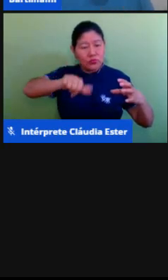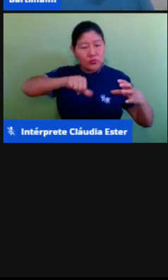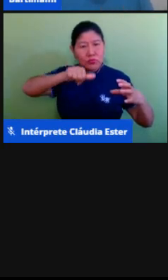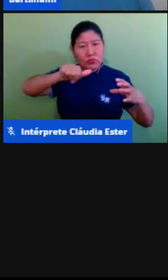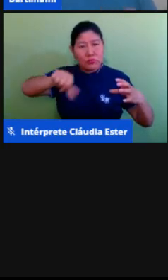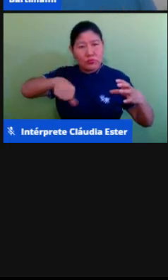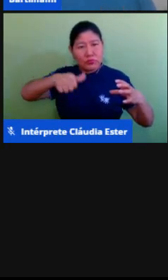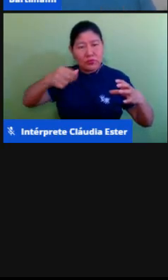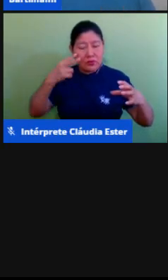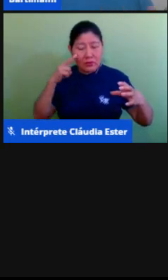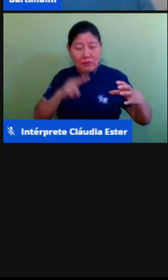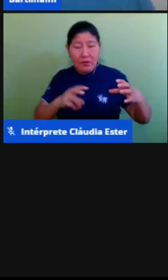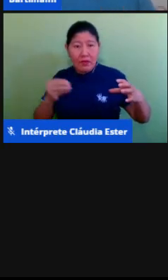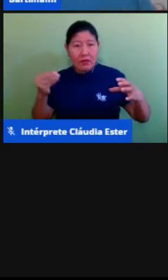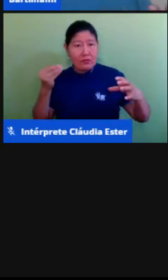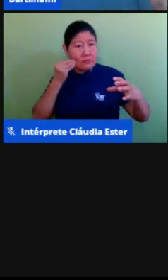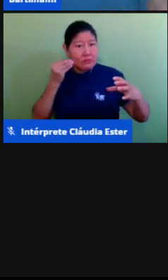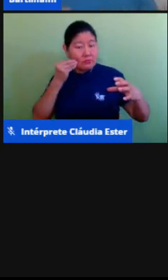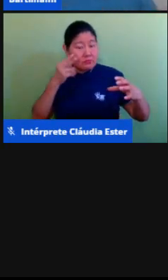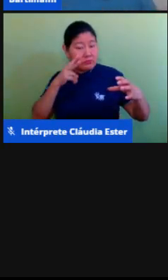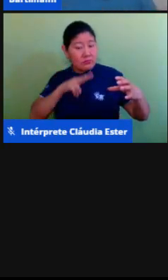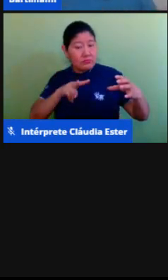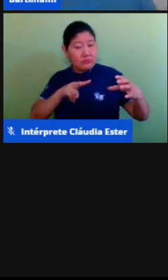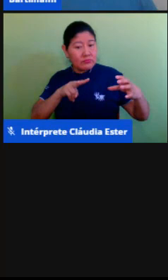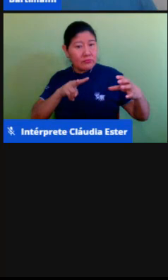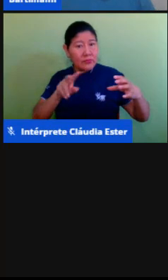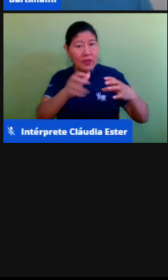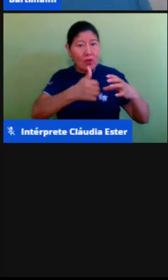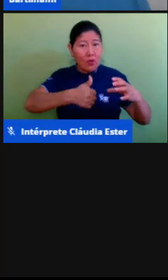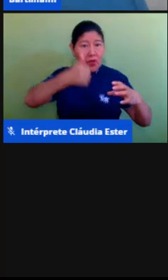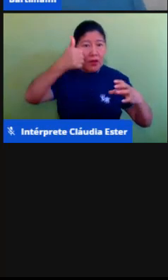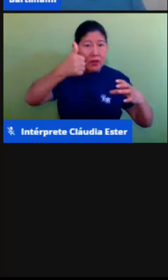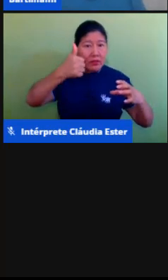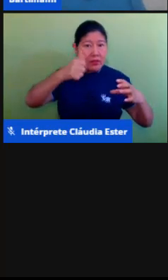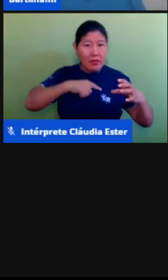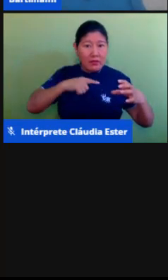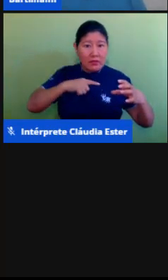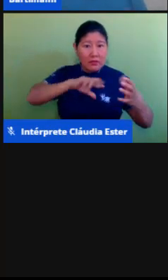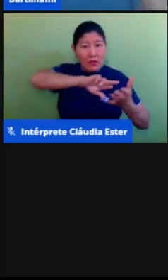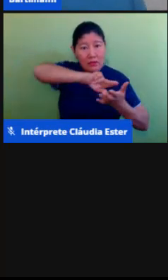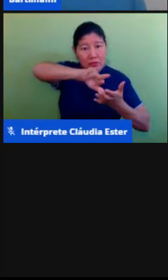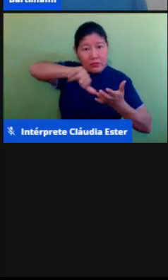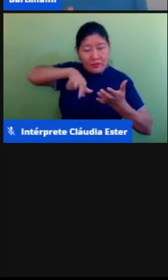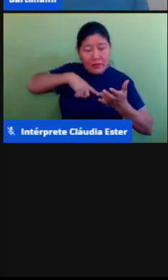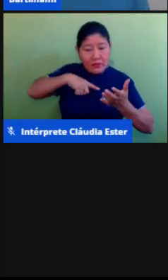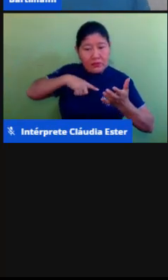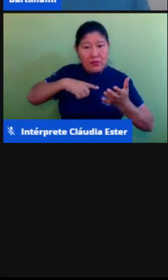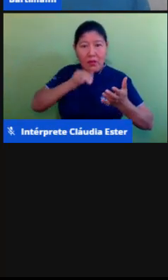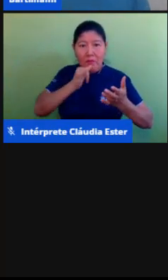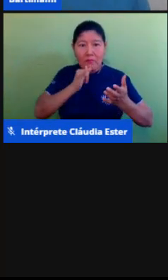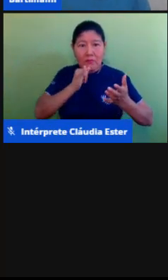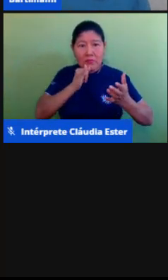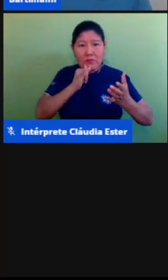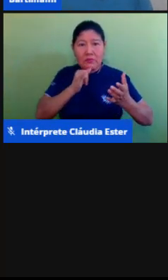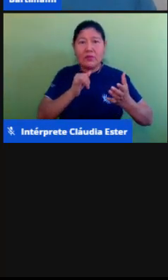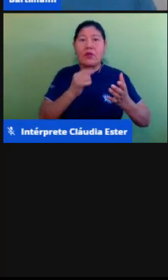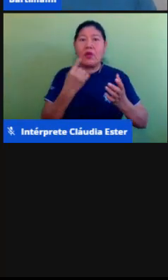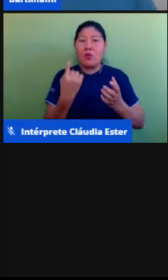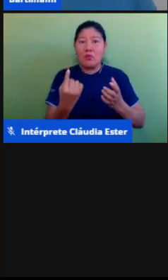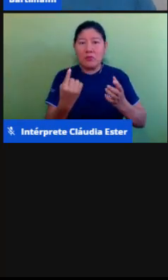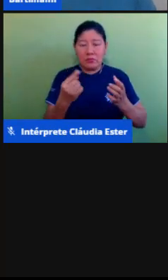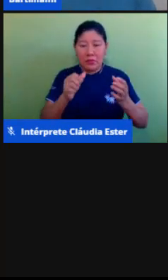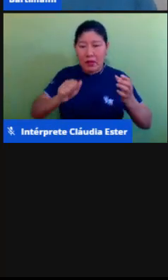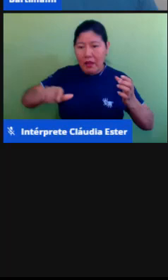consistência desses dados, buscando eliminar, por exemplo, pixels isolados ou pixels de borda. Vamos supor que você tem uma